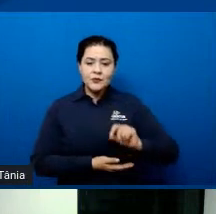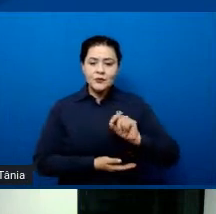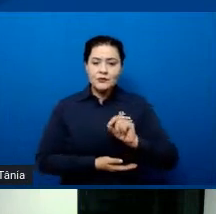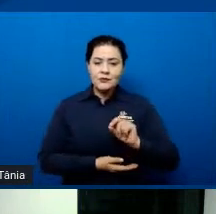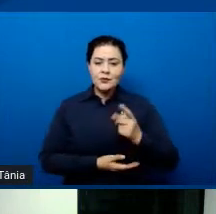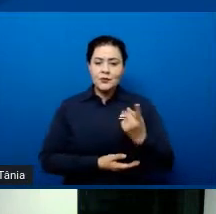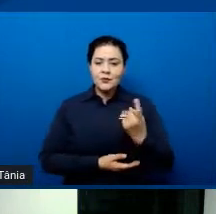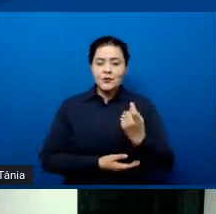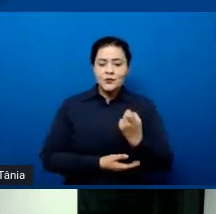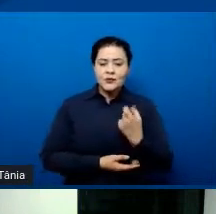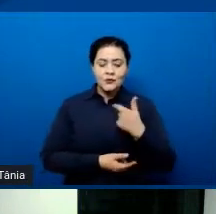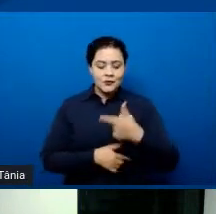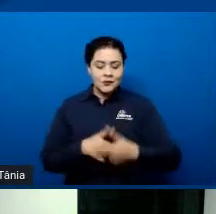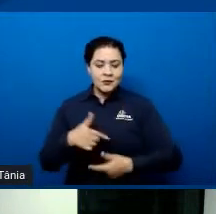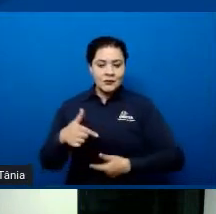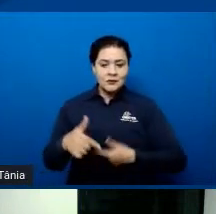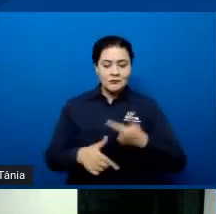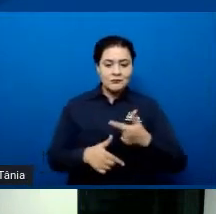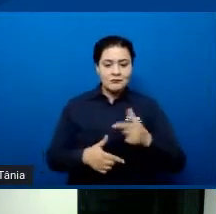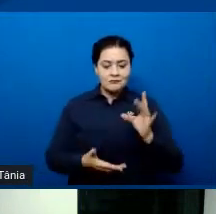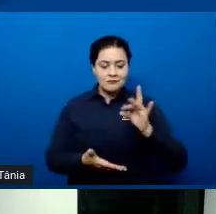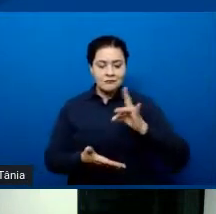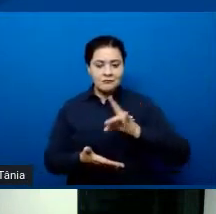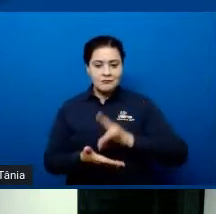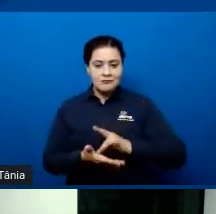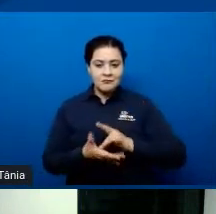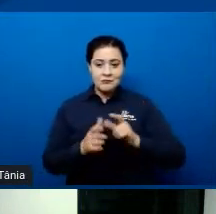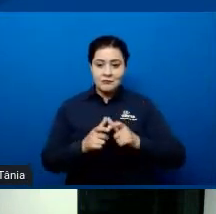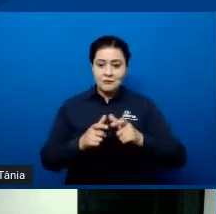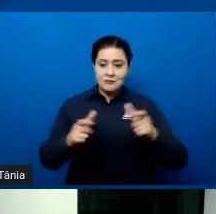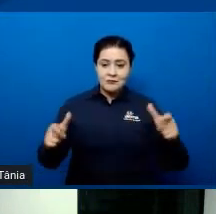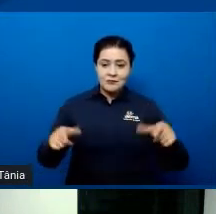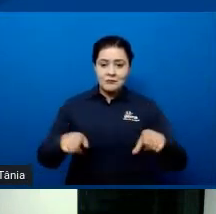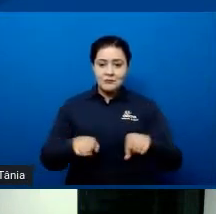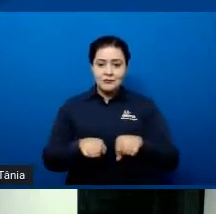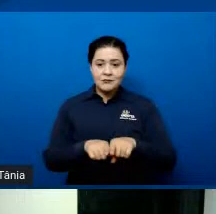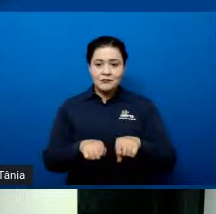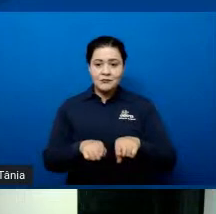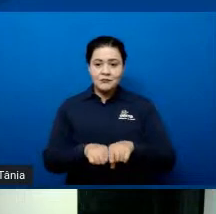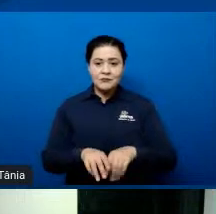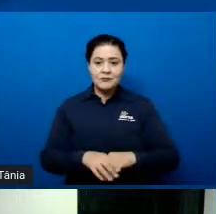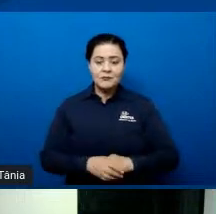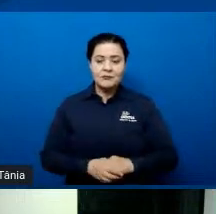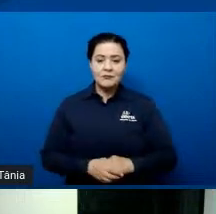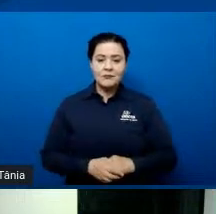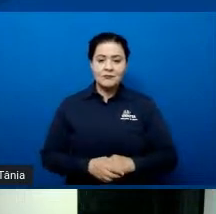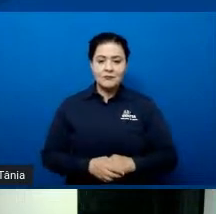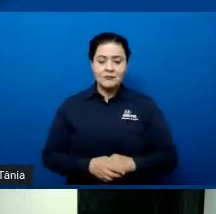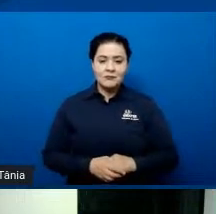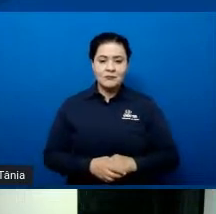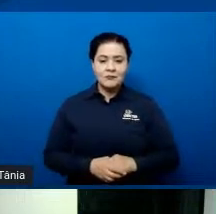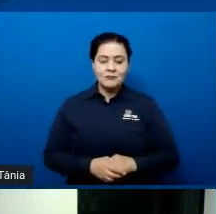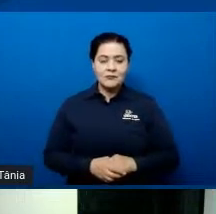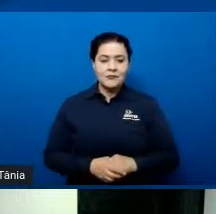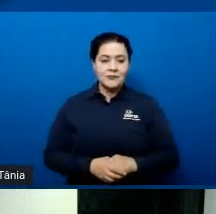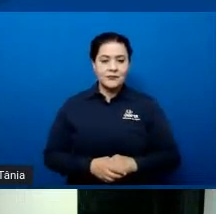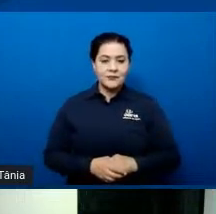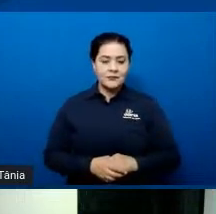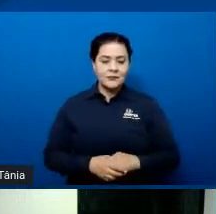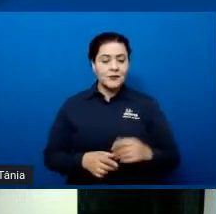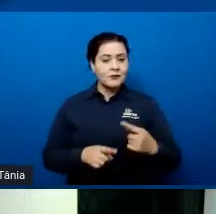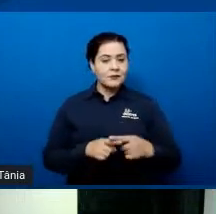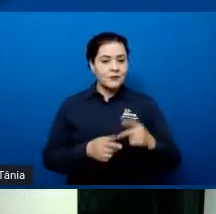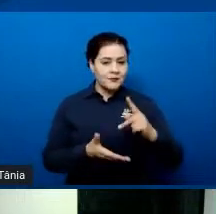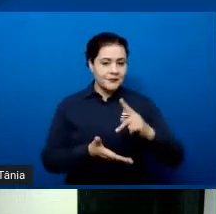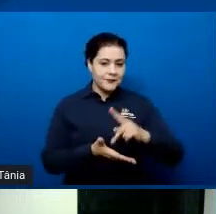exclusivo que trabalha hoje com realidade aumentada, que trata sobre a anatomia do corpo humano, tá? Então, na